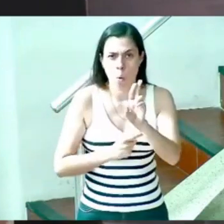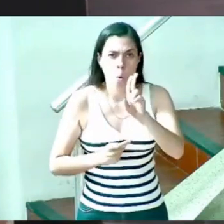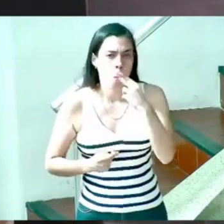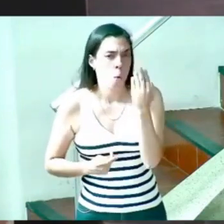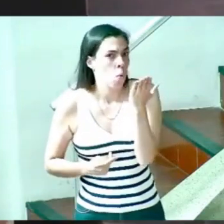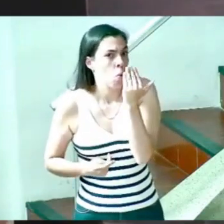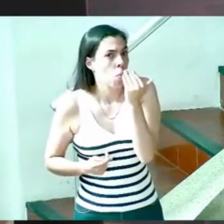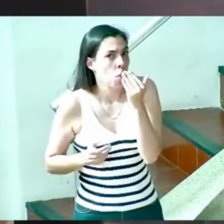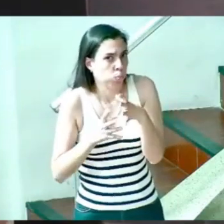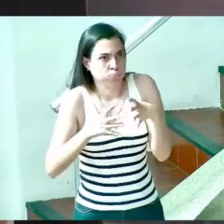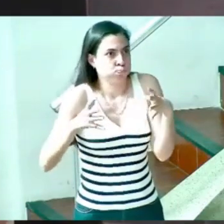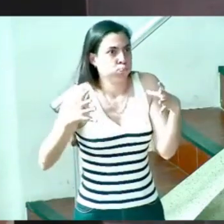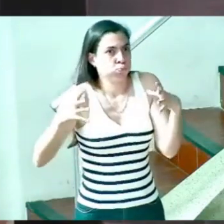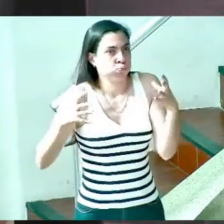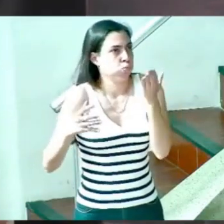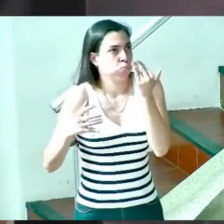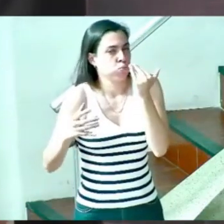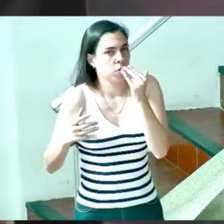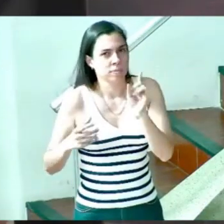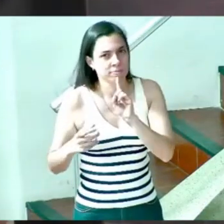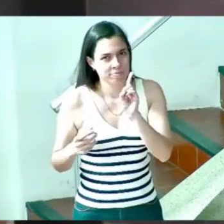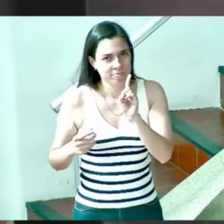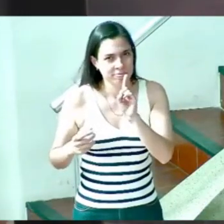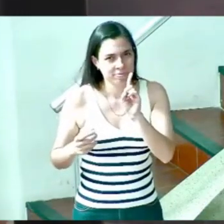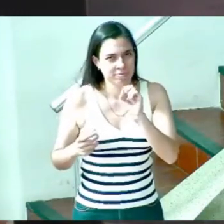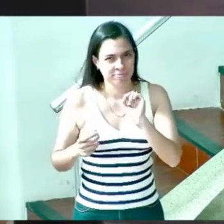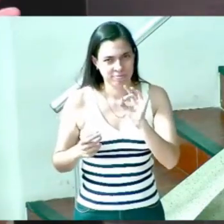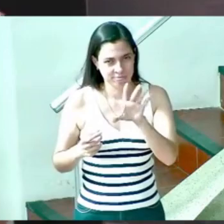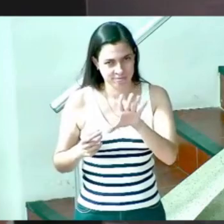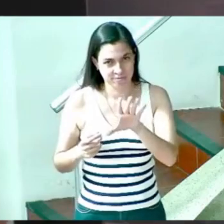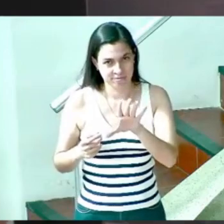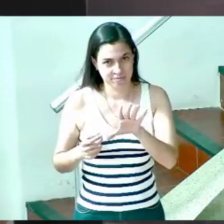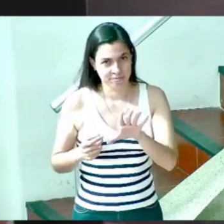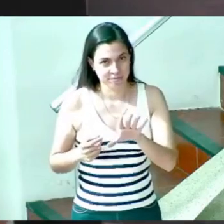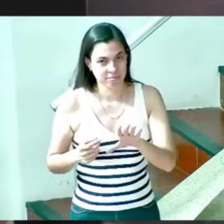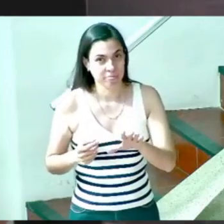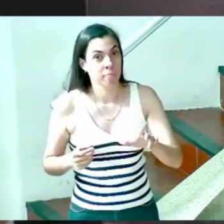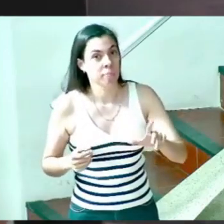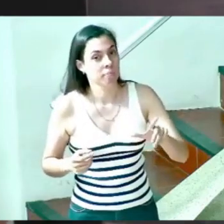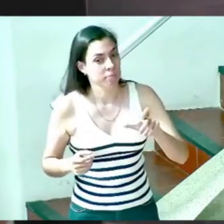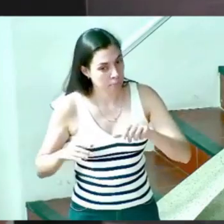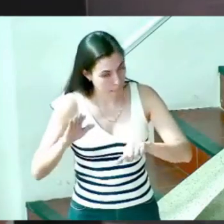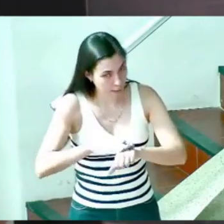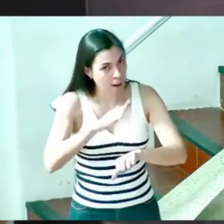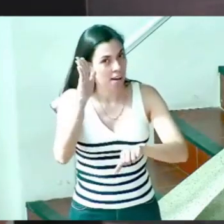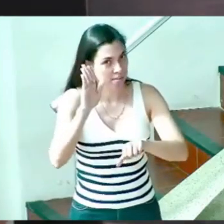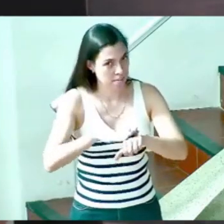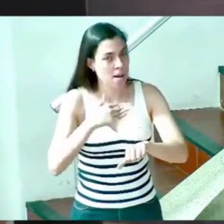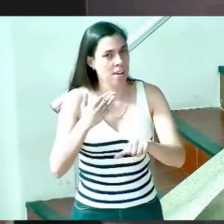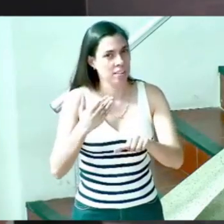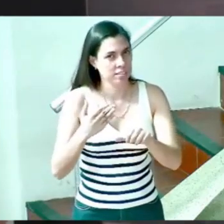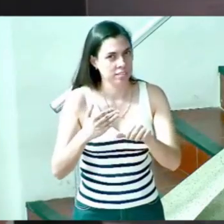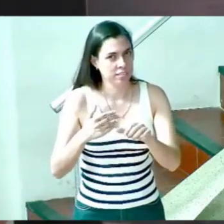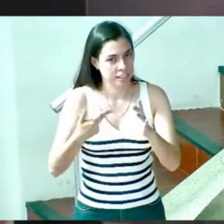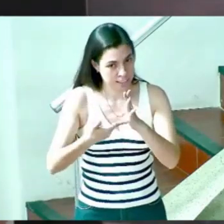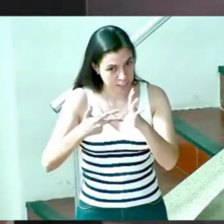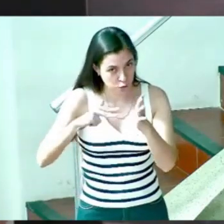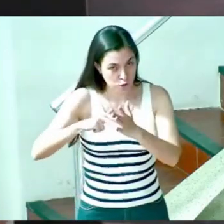sexuais e as questões de dieta alimentar. Quando somos tentados a comer aquela